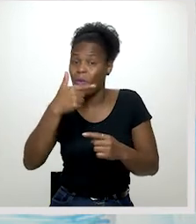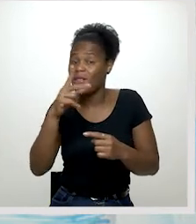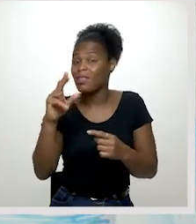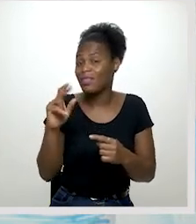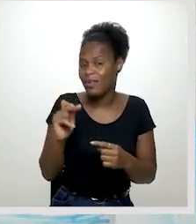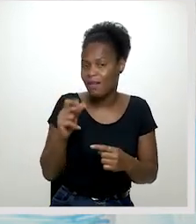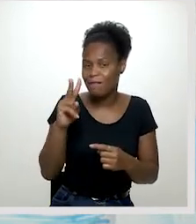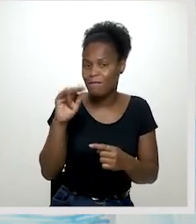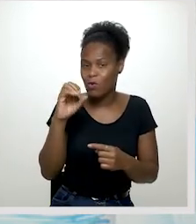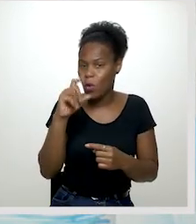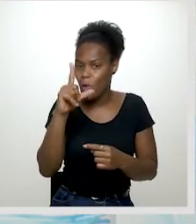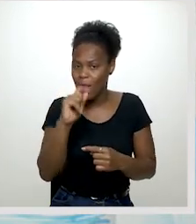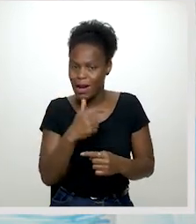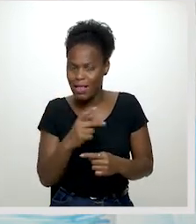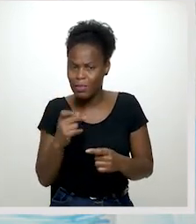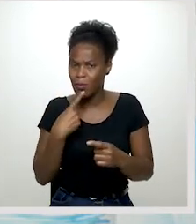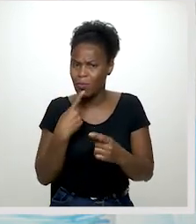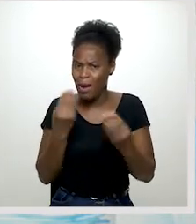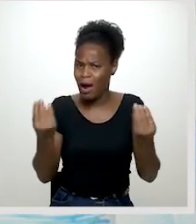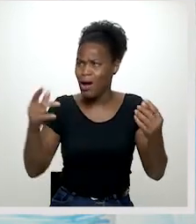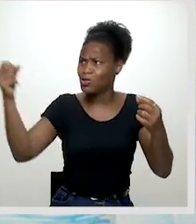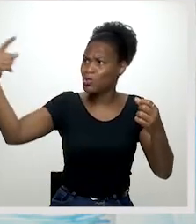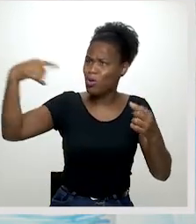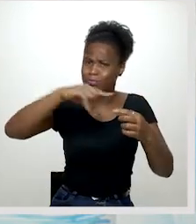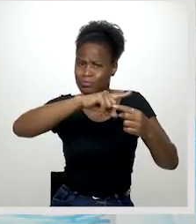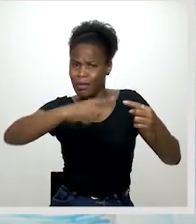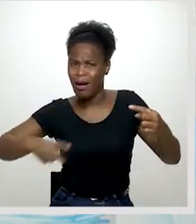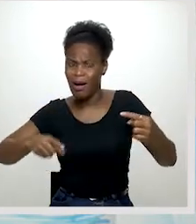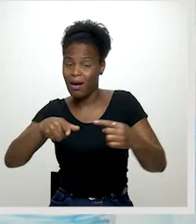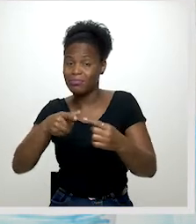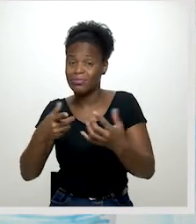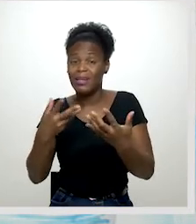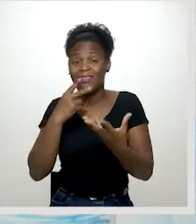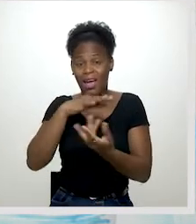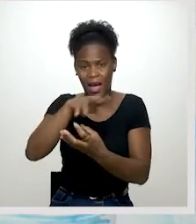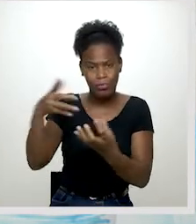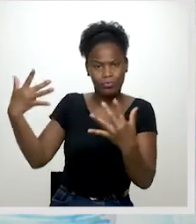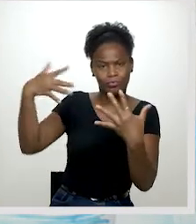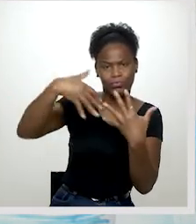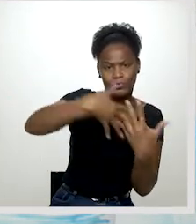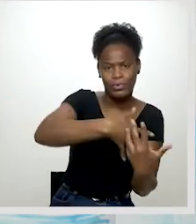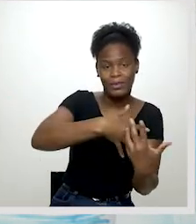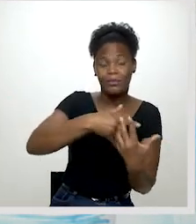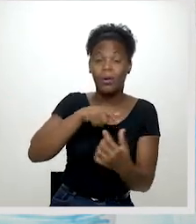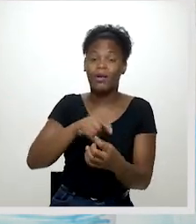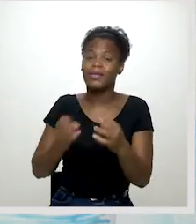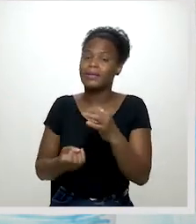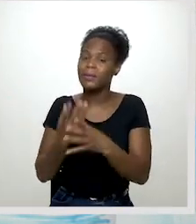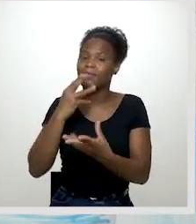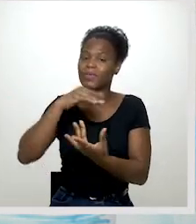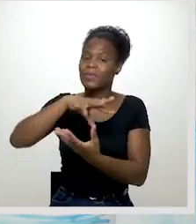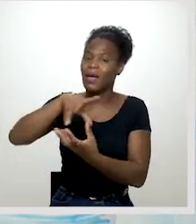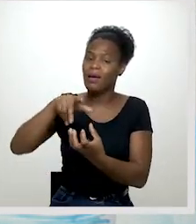Supondo essas condições, a Terra, durante a formação da Terra e da sua atmosfera,